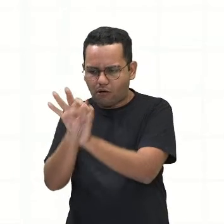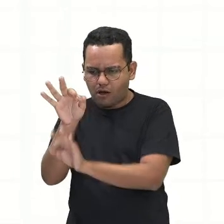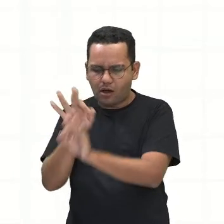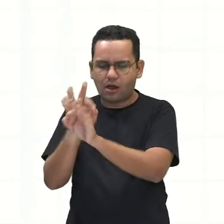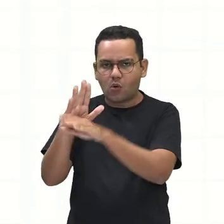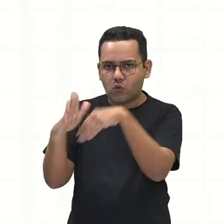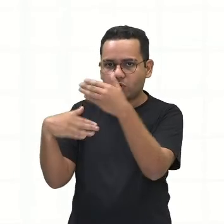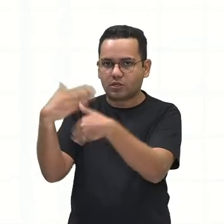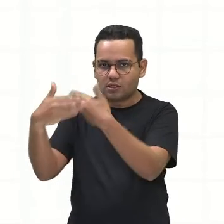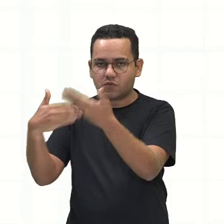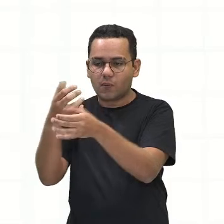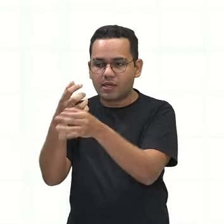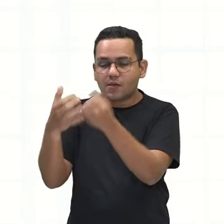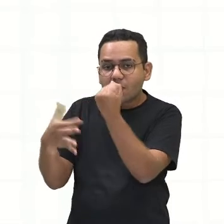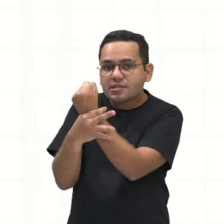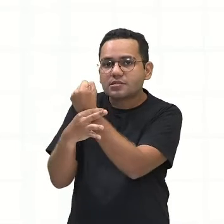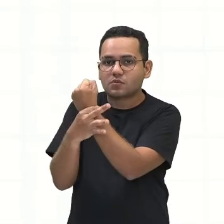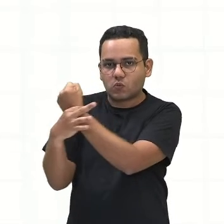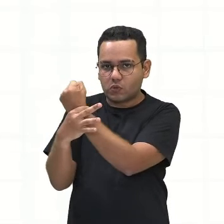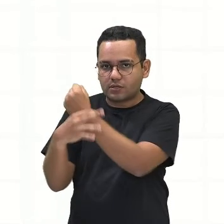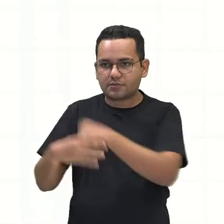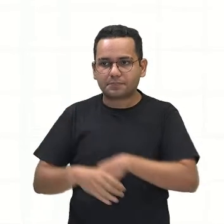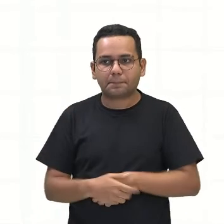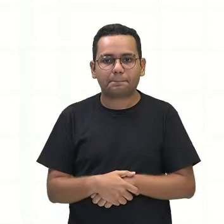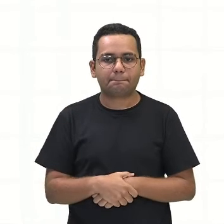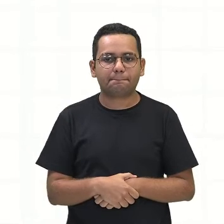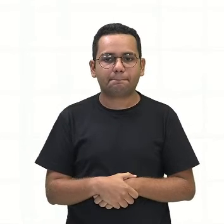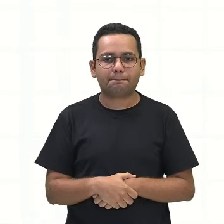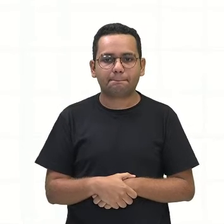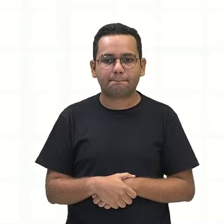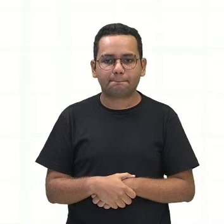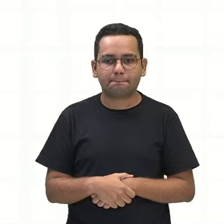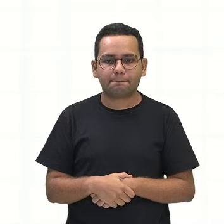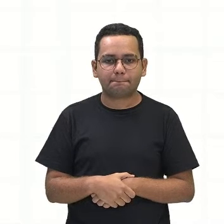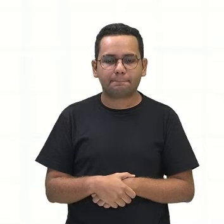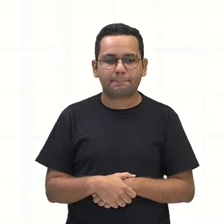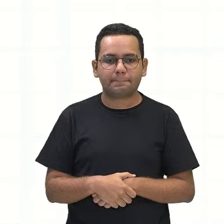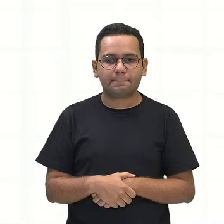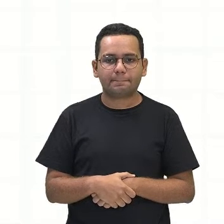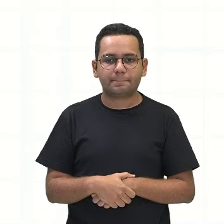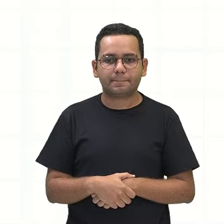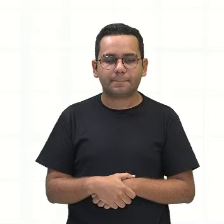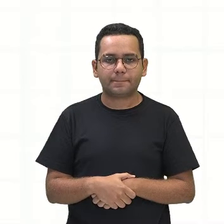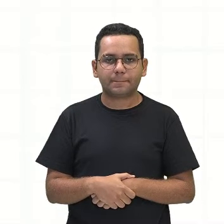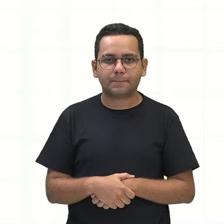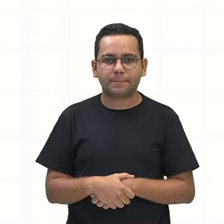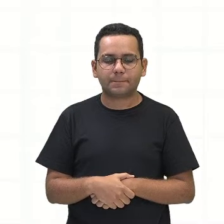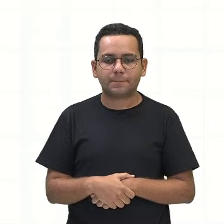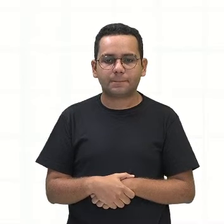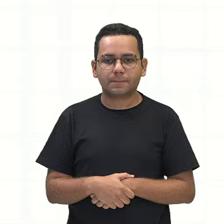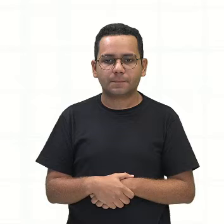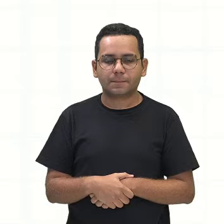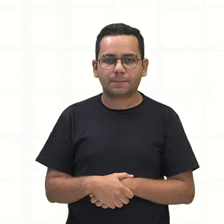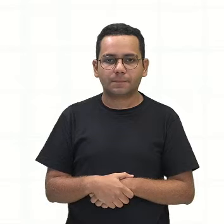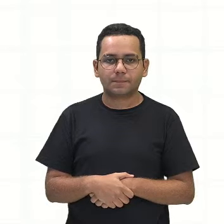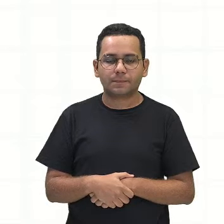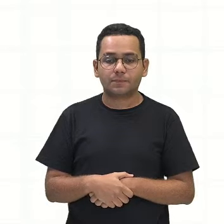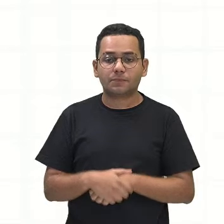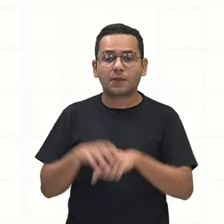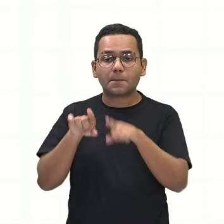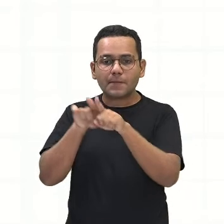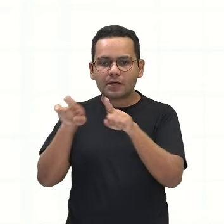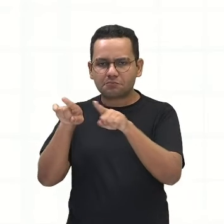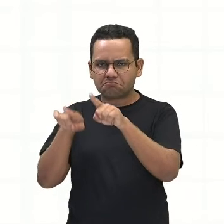sustentação à parte superior da planta, tá? Nesses órgãos aí de suporte, eles basicamente